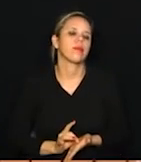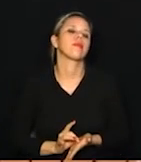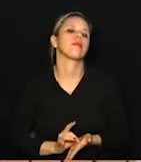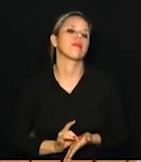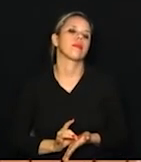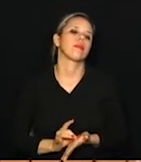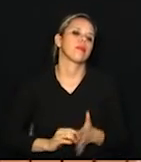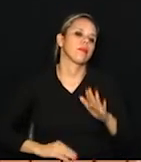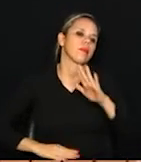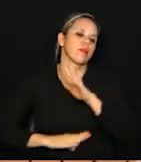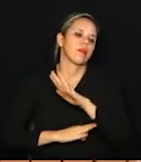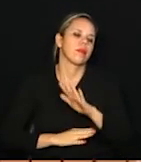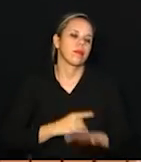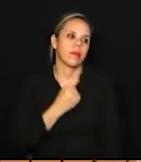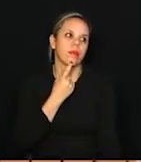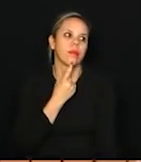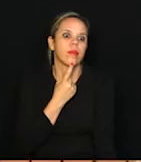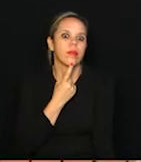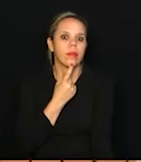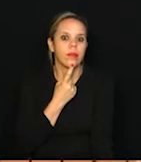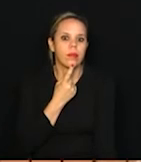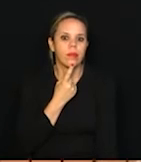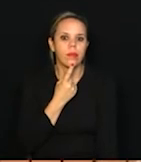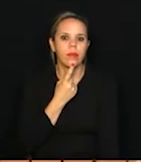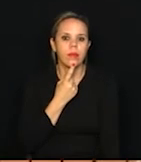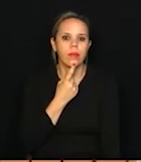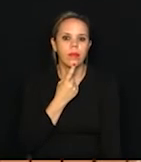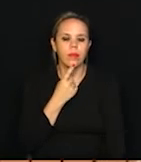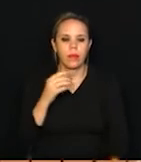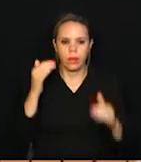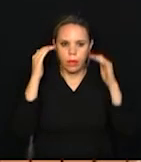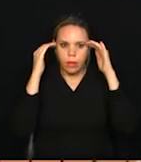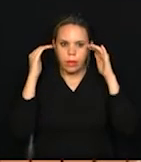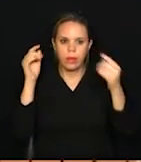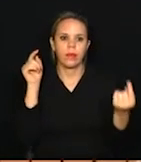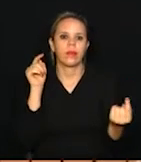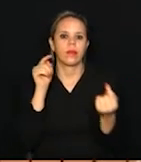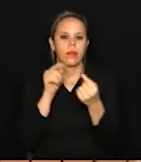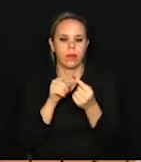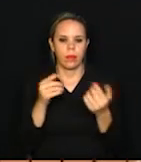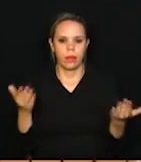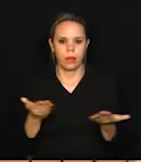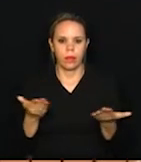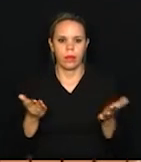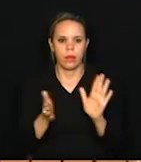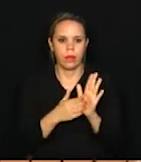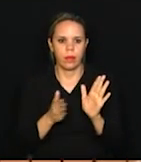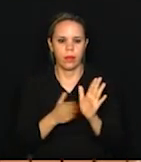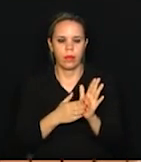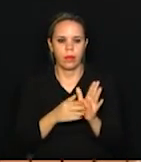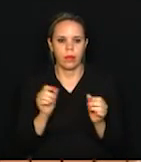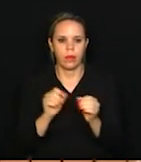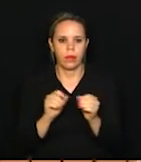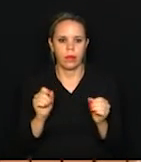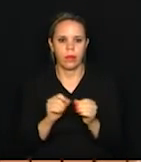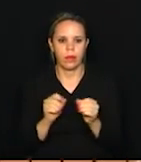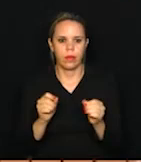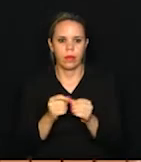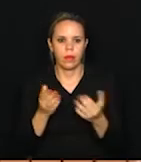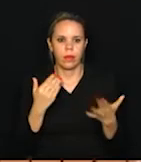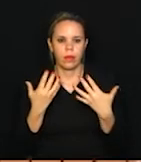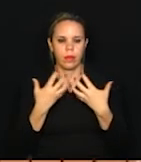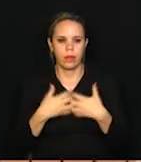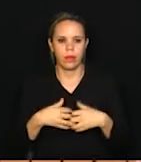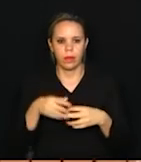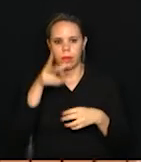organizada aqui pela Câmara Municipal de Campinas. Nós cumprimos aqui o objetivo hoje proposto, que era fazer um debate